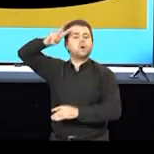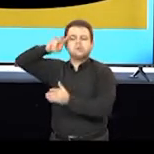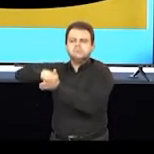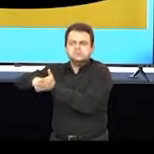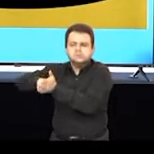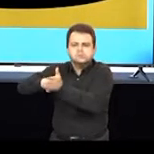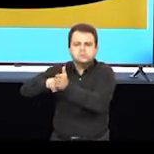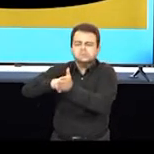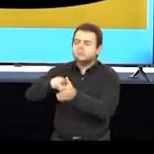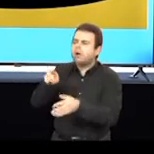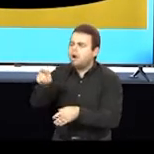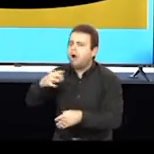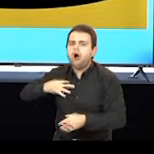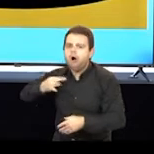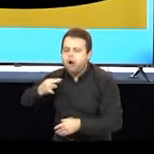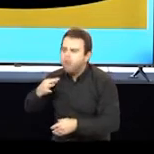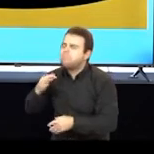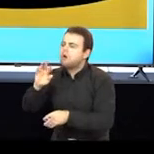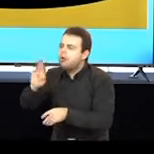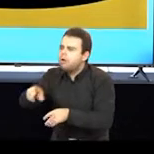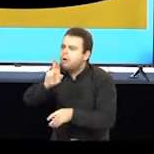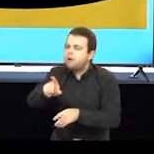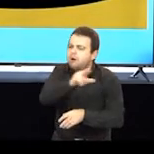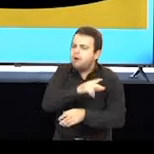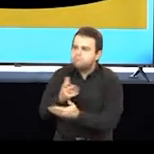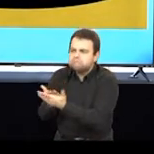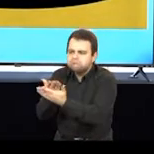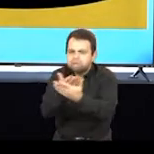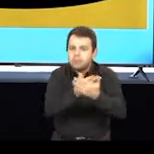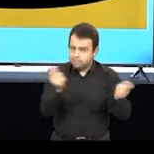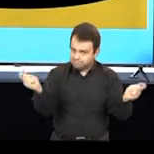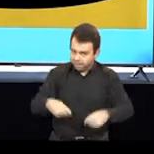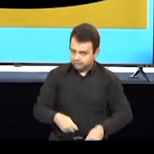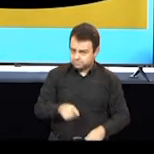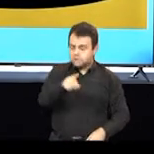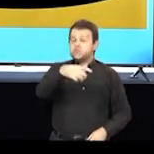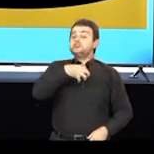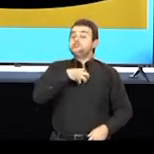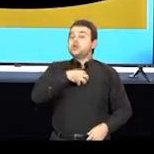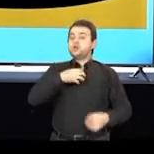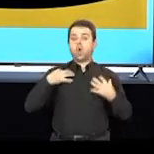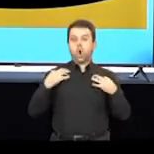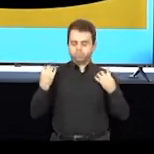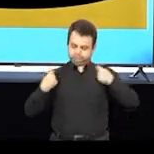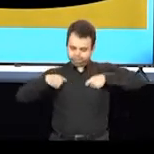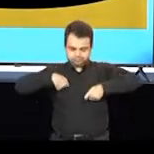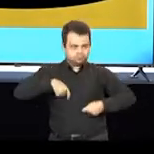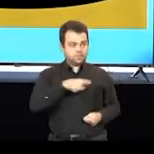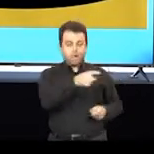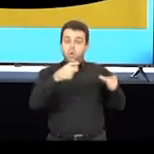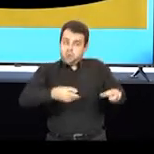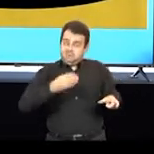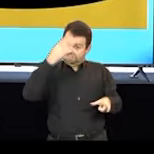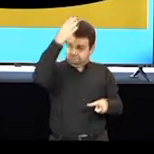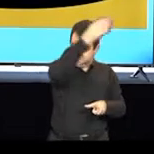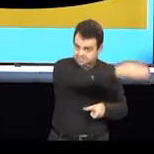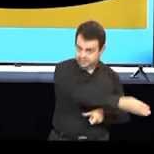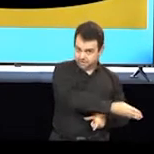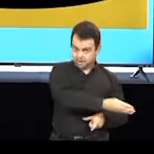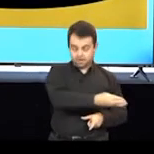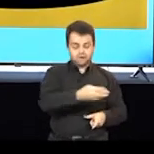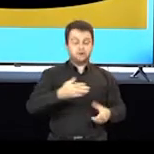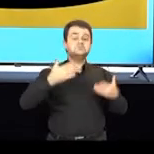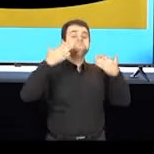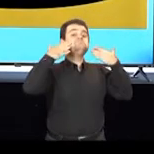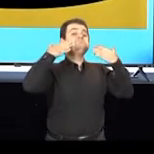é. Ou então já pensou que a maneira como você se arruma para ir a um determinado evento diz muito